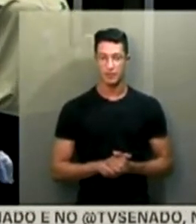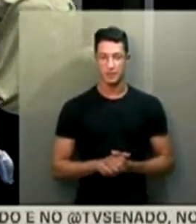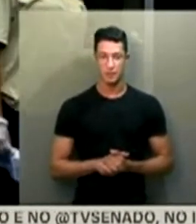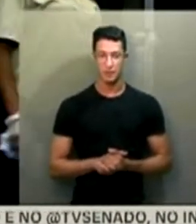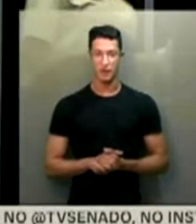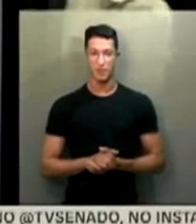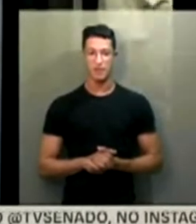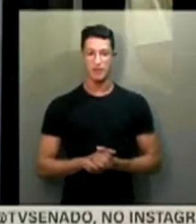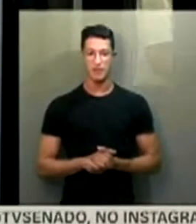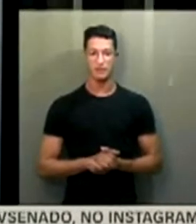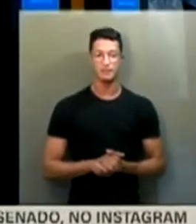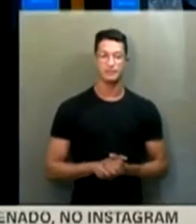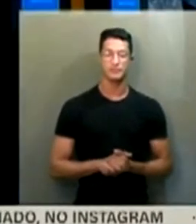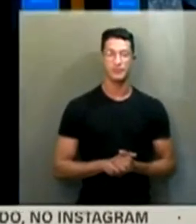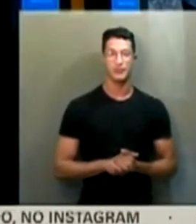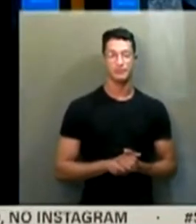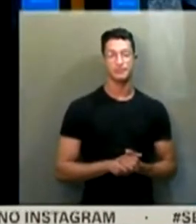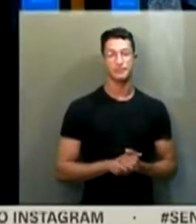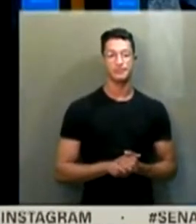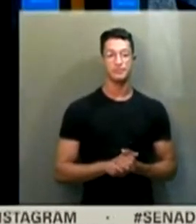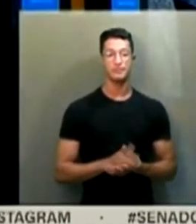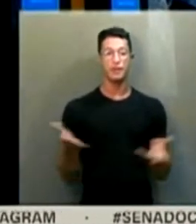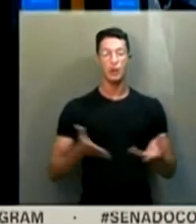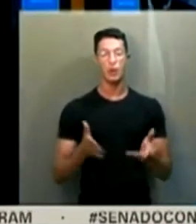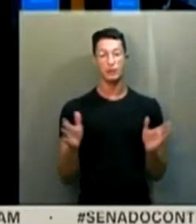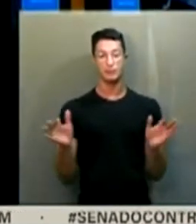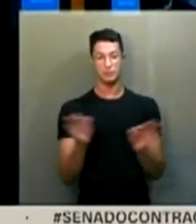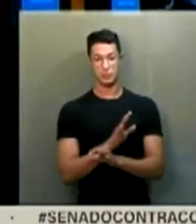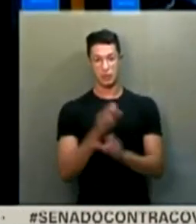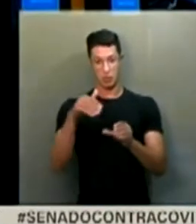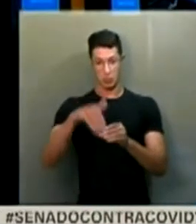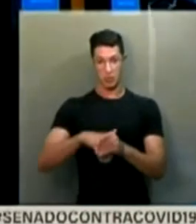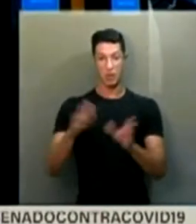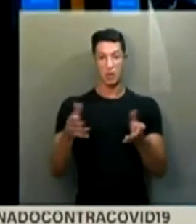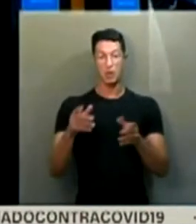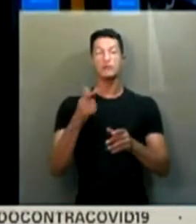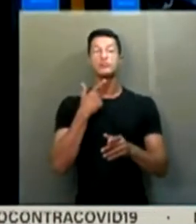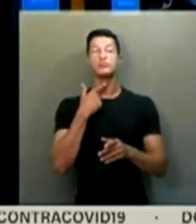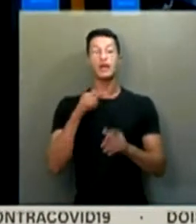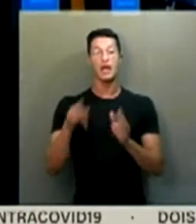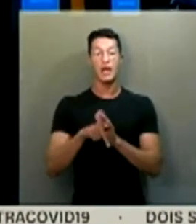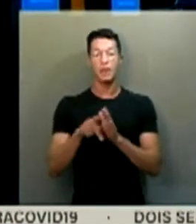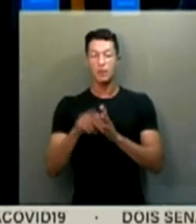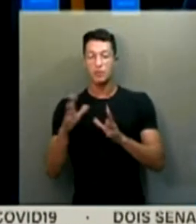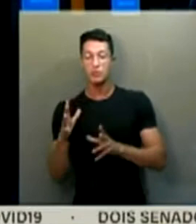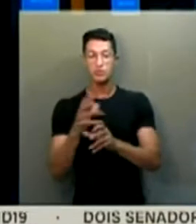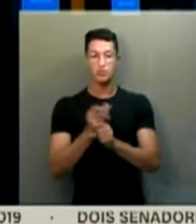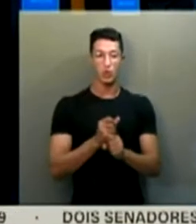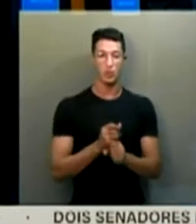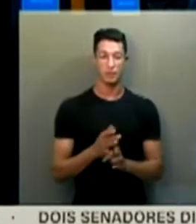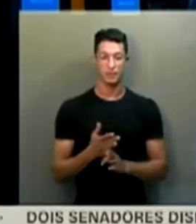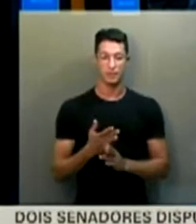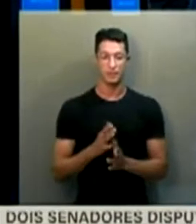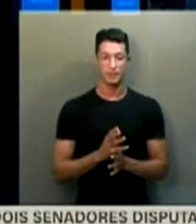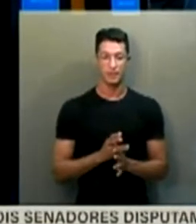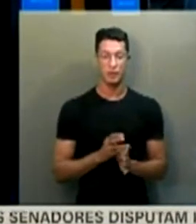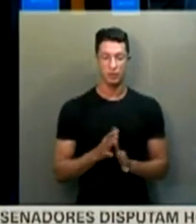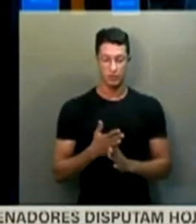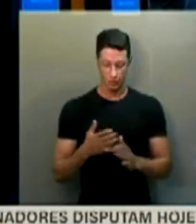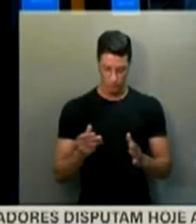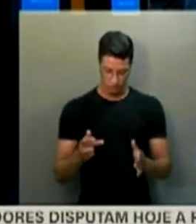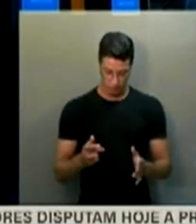Com este voto, conclui-se a etapa de votação. Agora a expectativa é pela apuração dos votos.